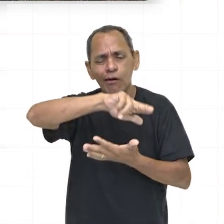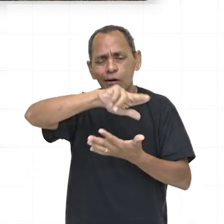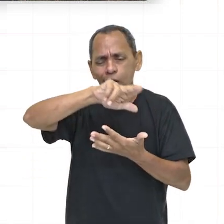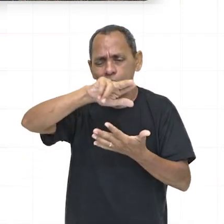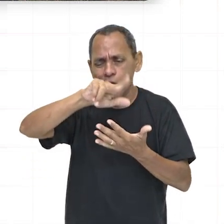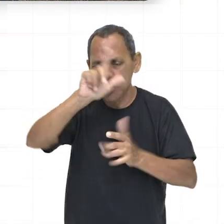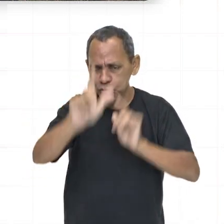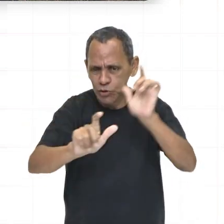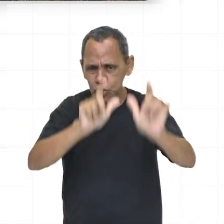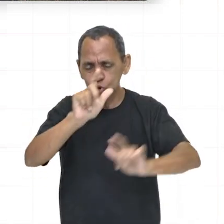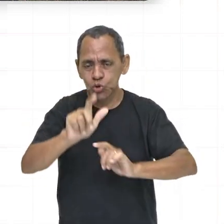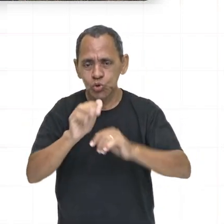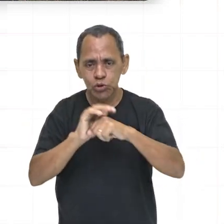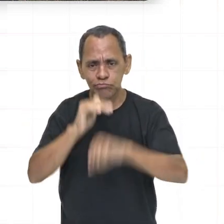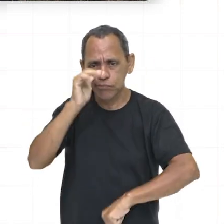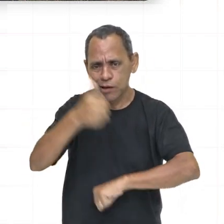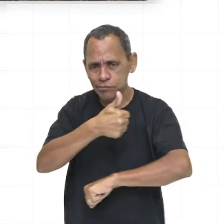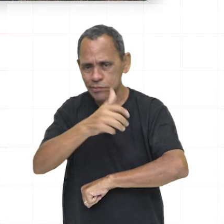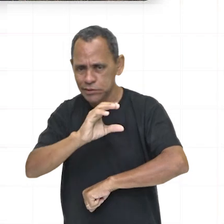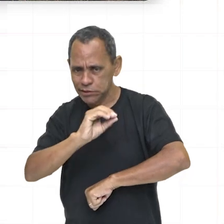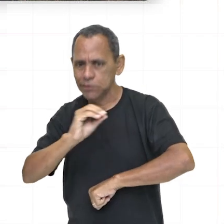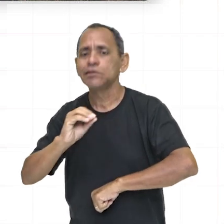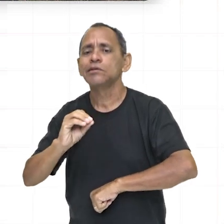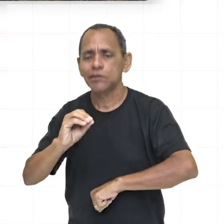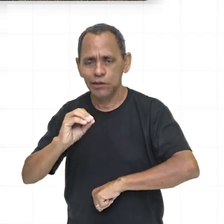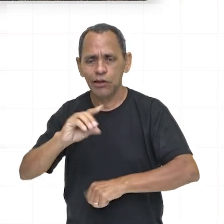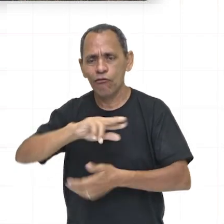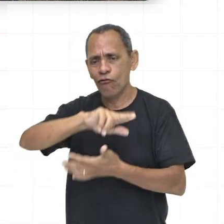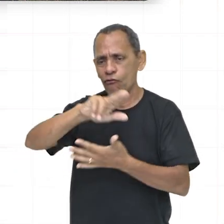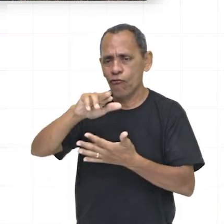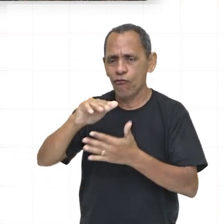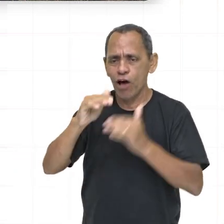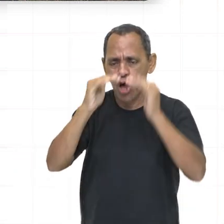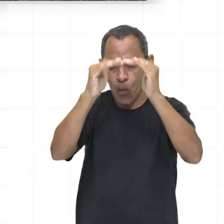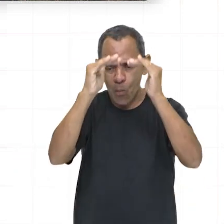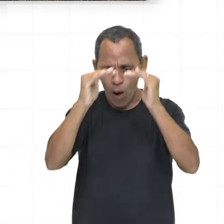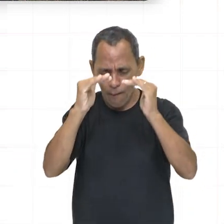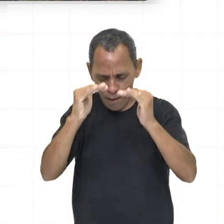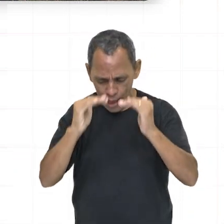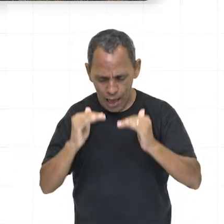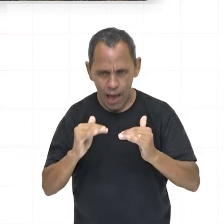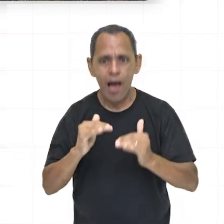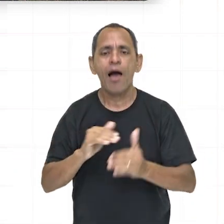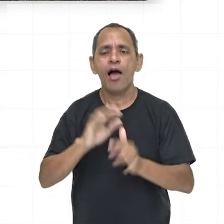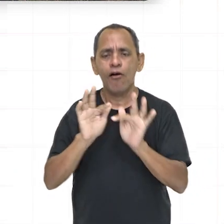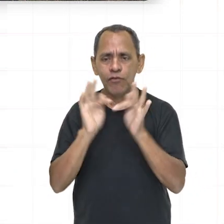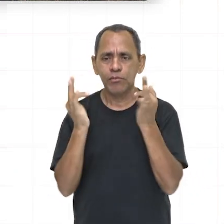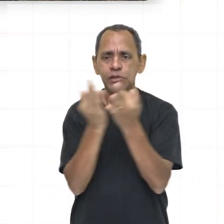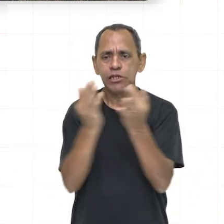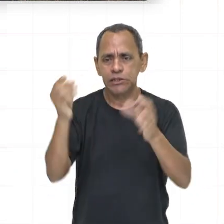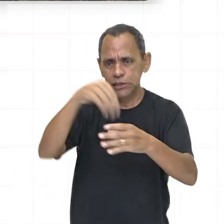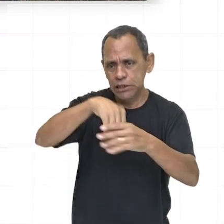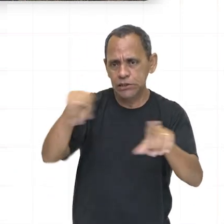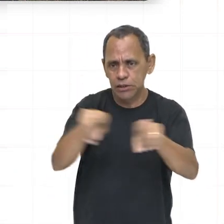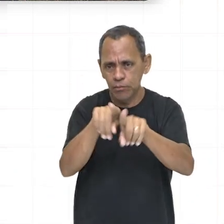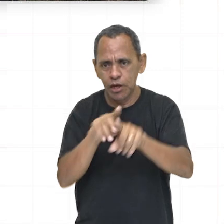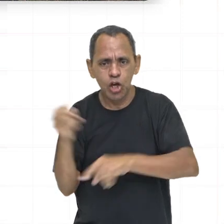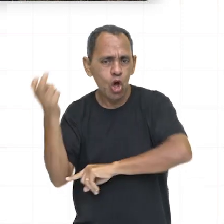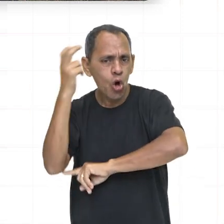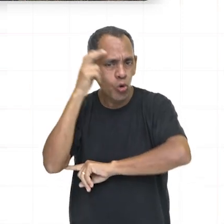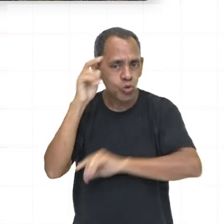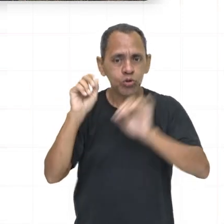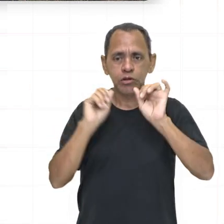de pessoas ali, com diversos graus familiares, não é isso? As culturas